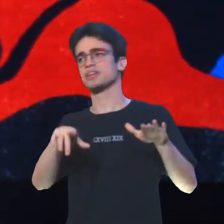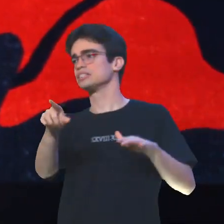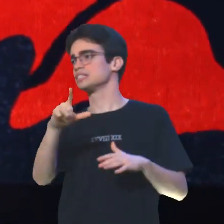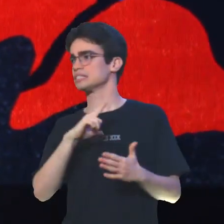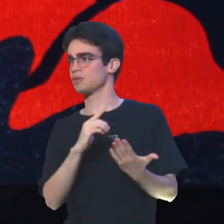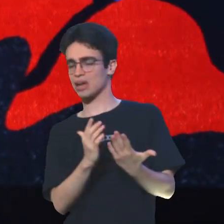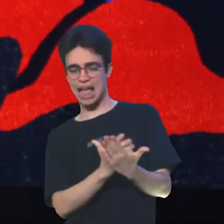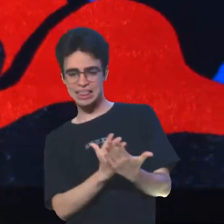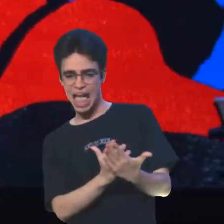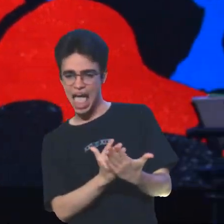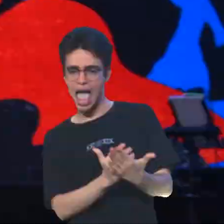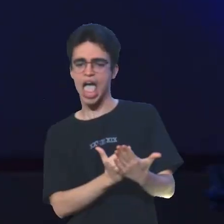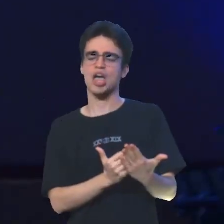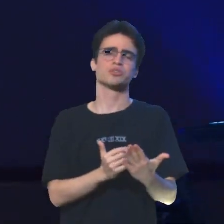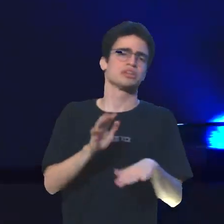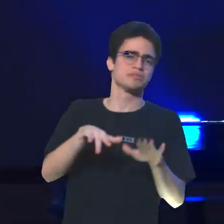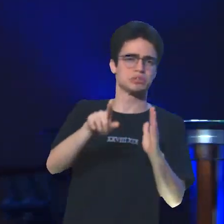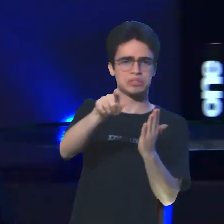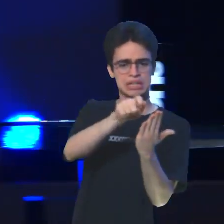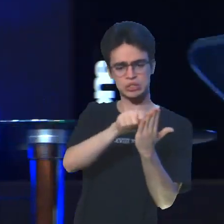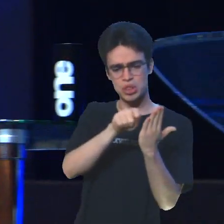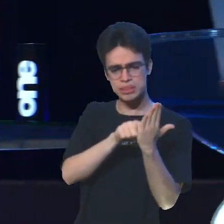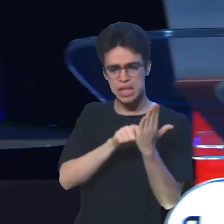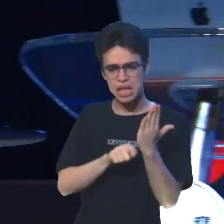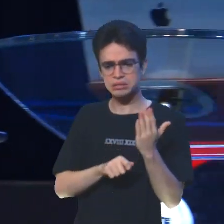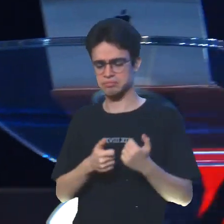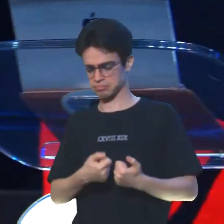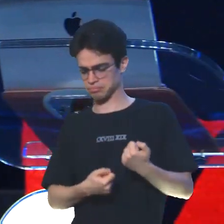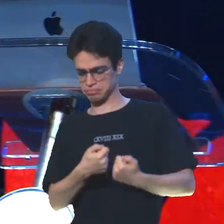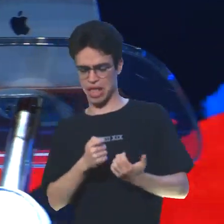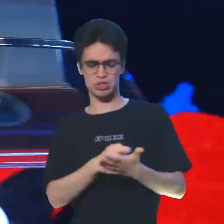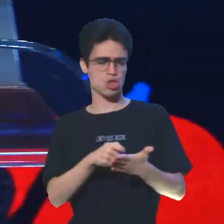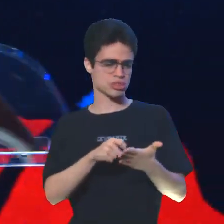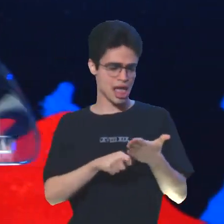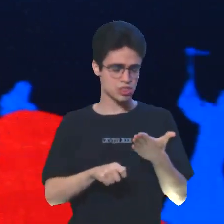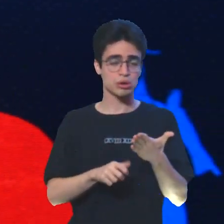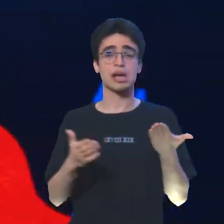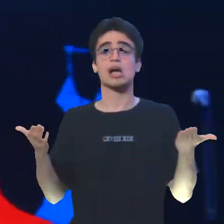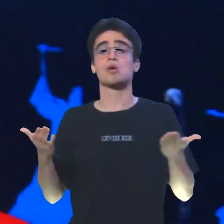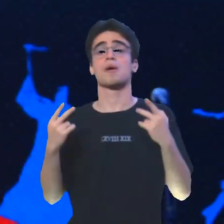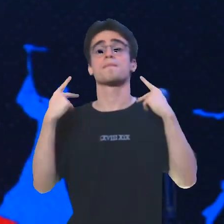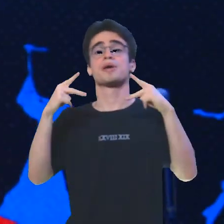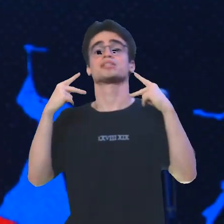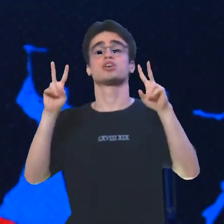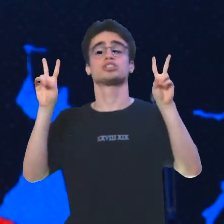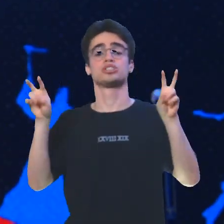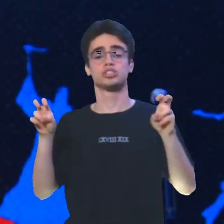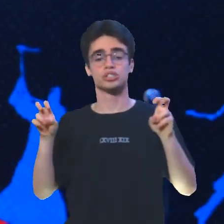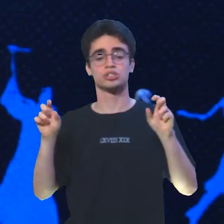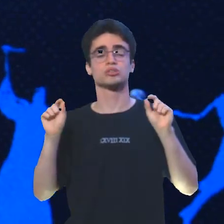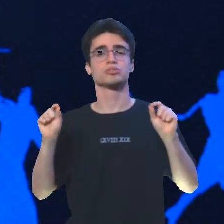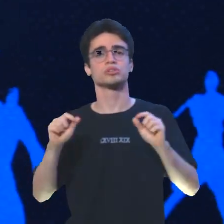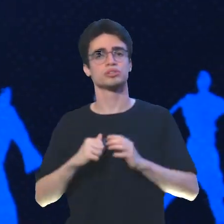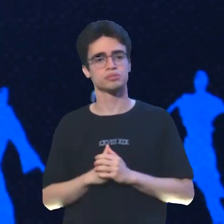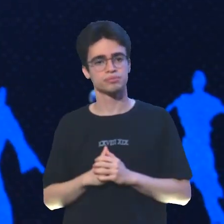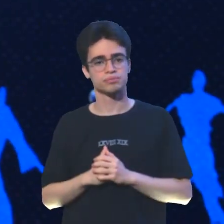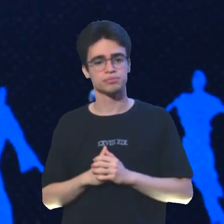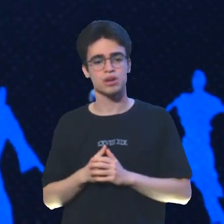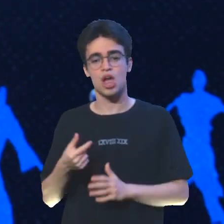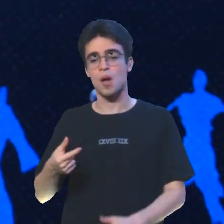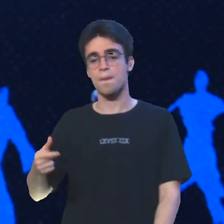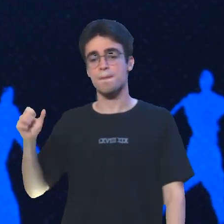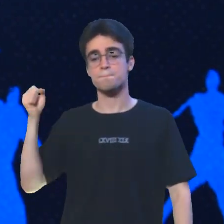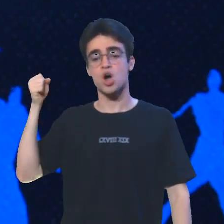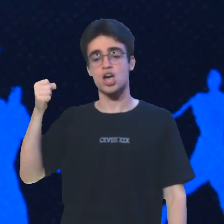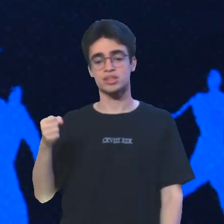caderninho, talvez você, enfim, esteja anotando em algum lugar. O título da mensagem de hoje é O Bordão